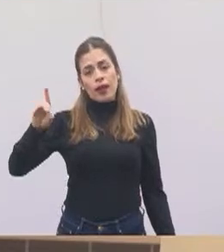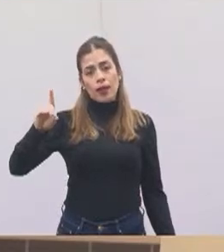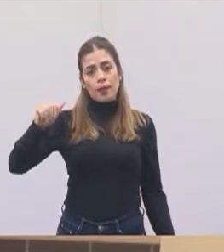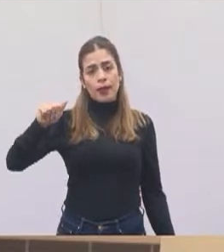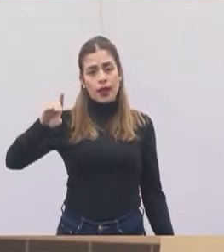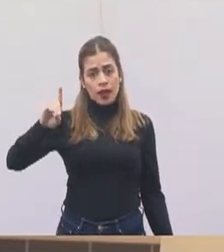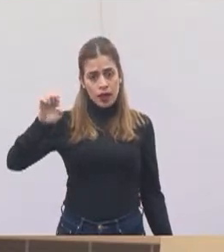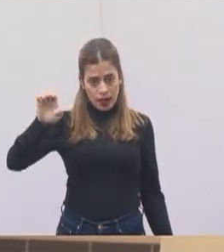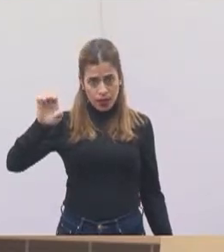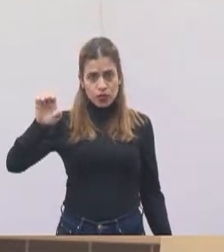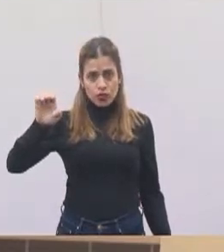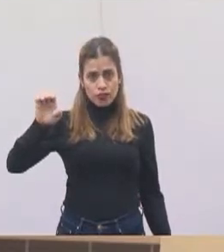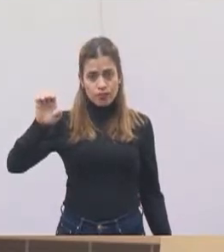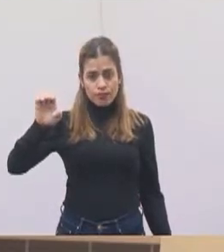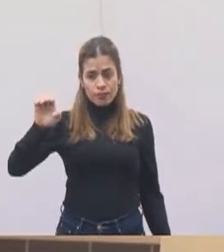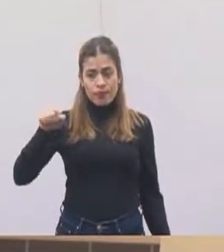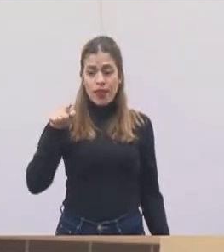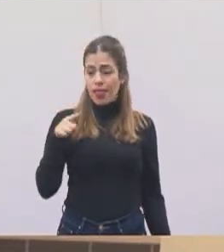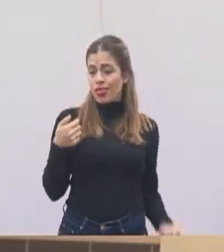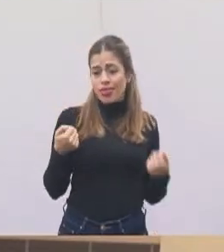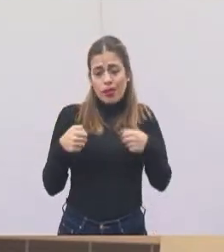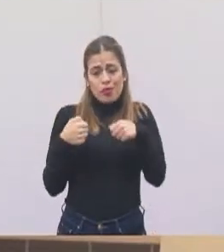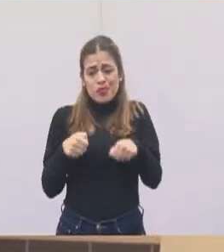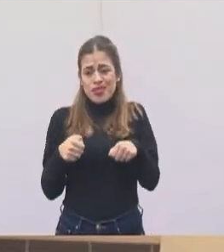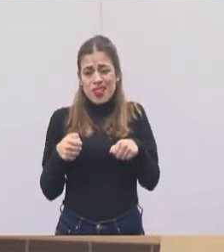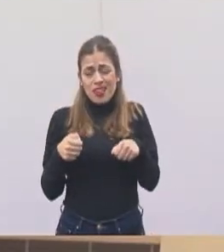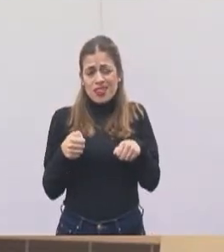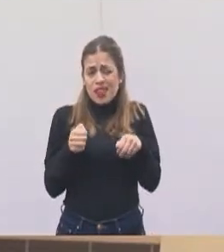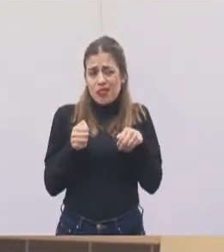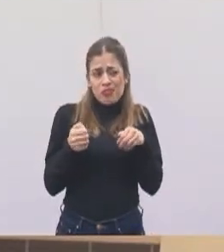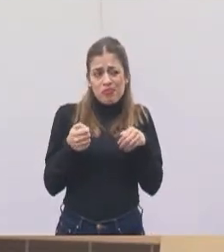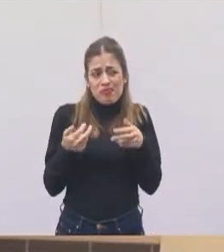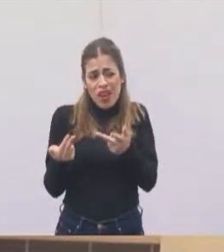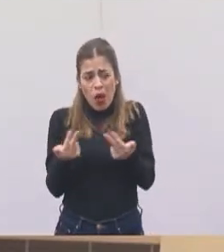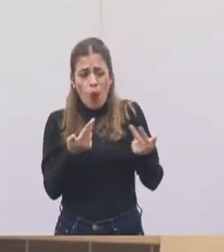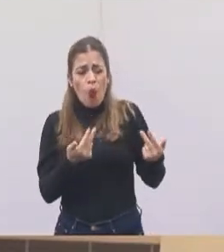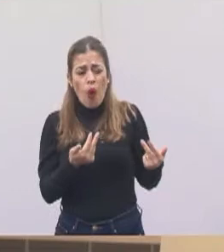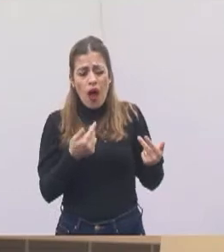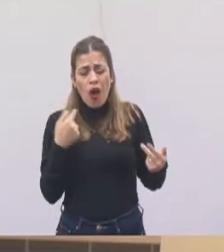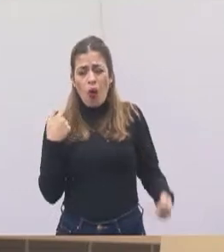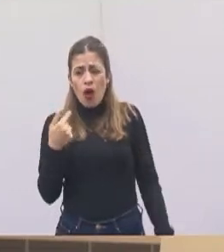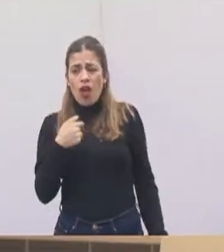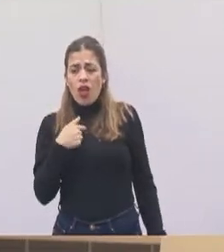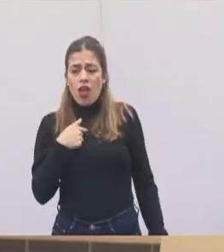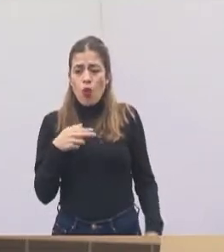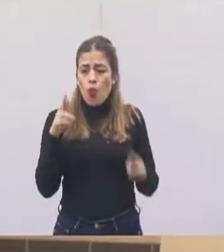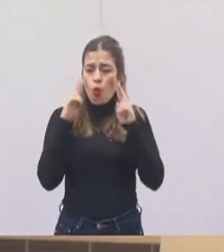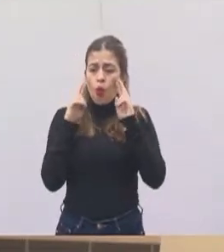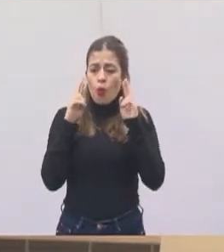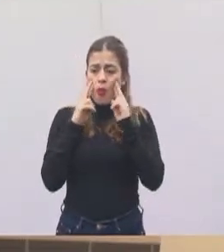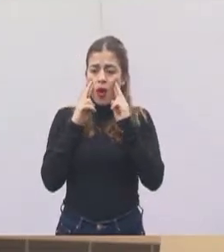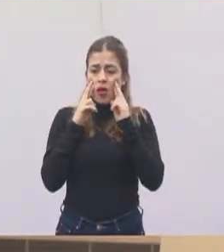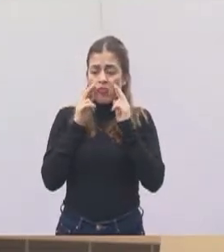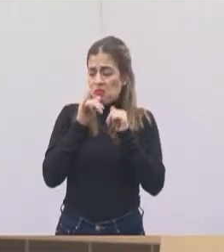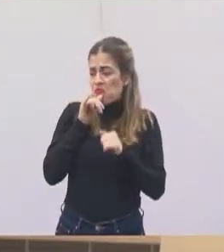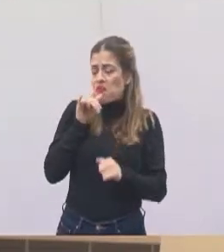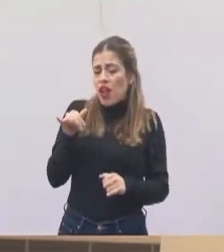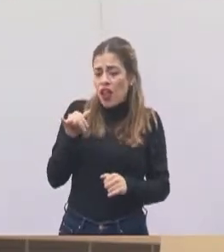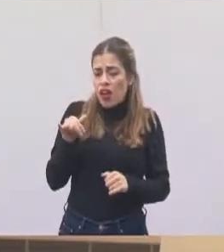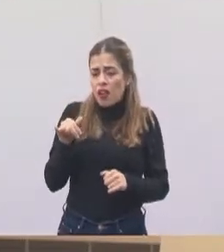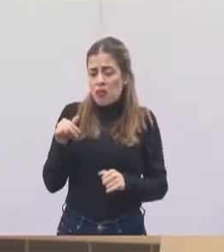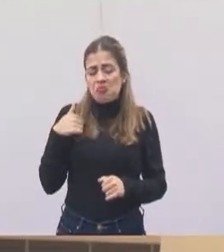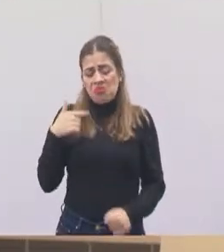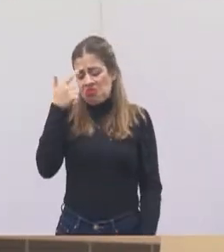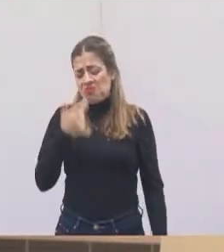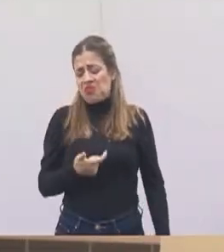liberdade. Ele não precisa seguir o que diz eu e o Roberto. Quem somos nós, né, Roberto?